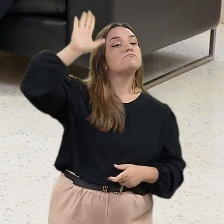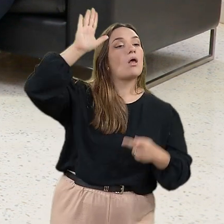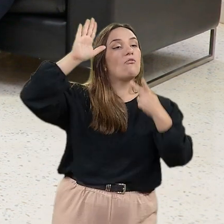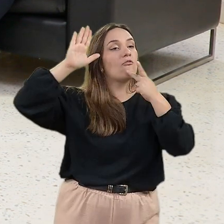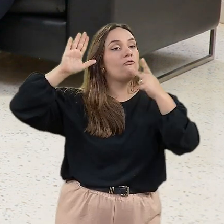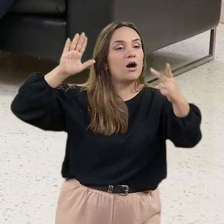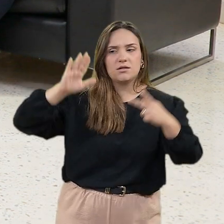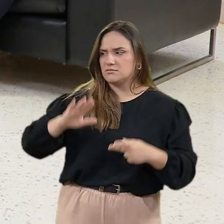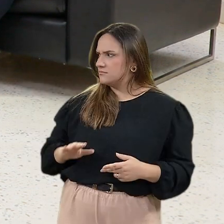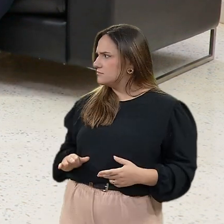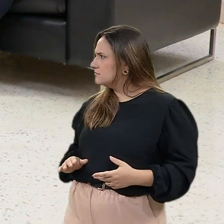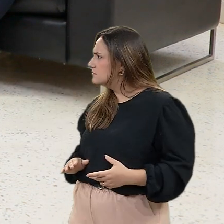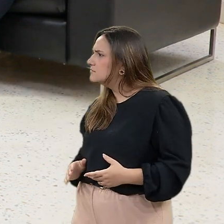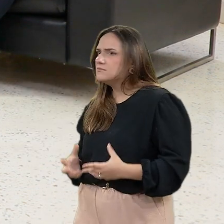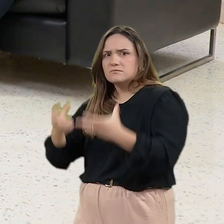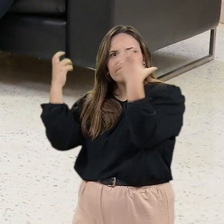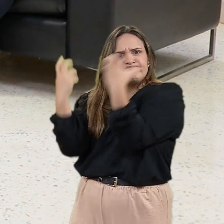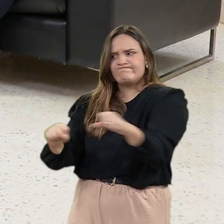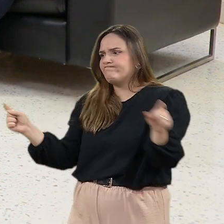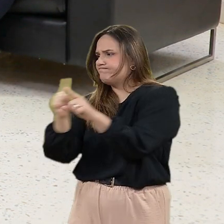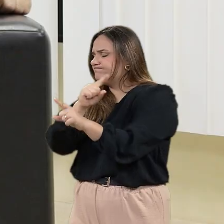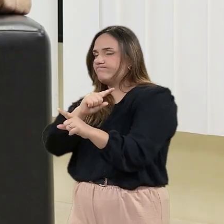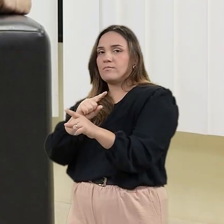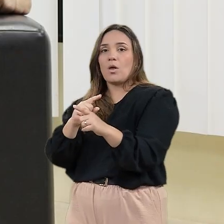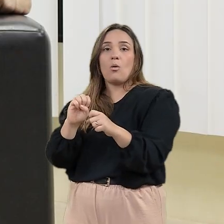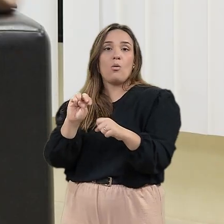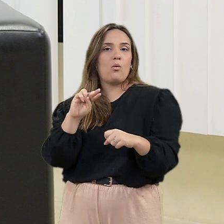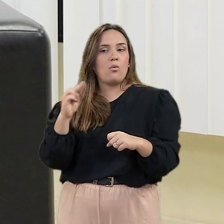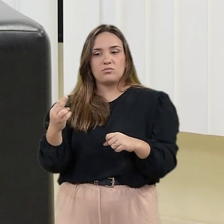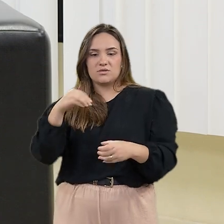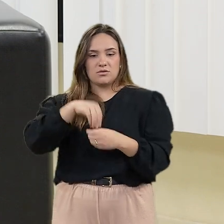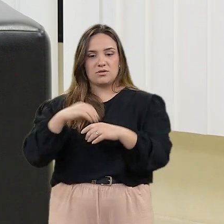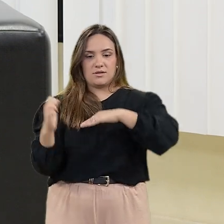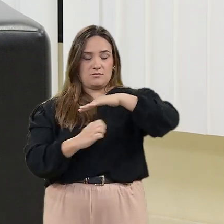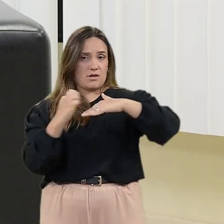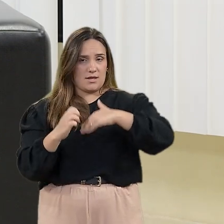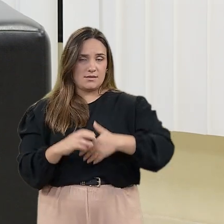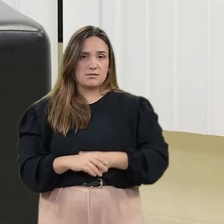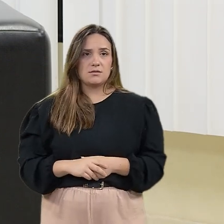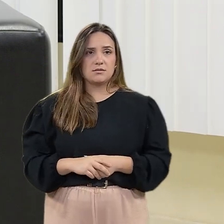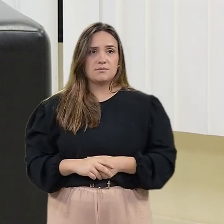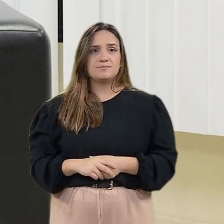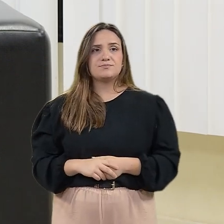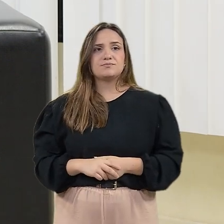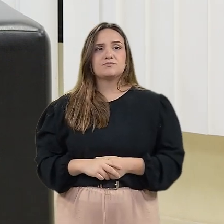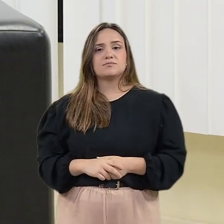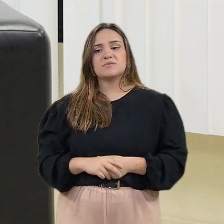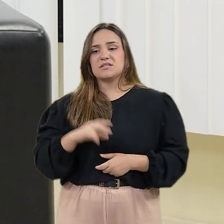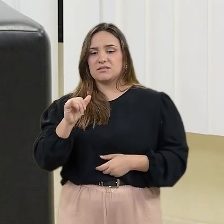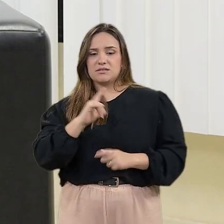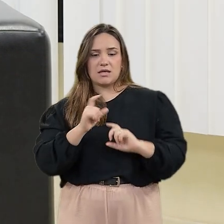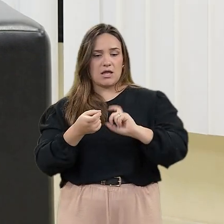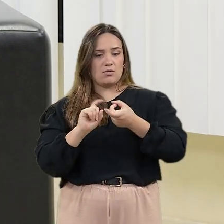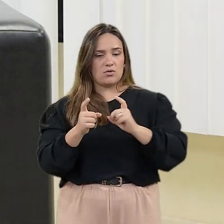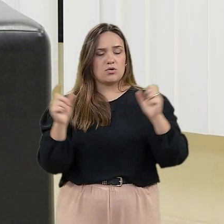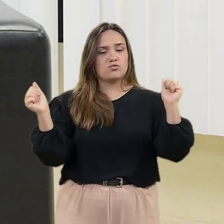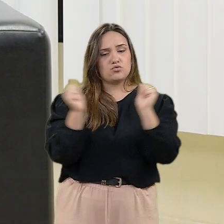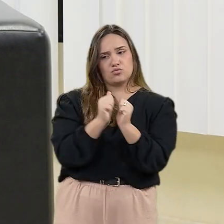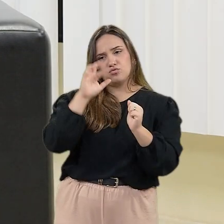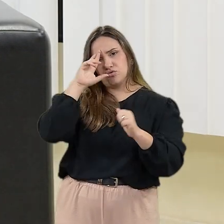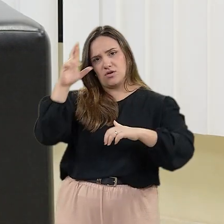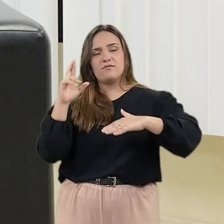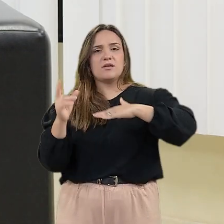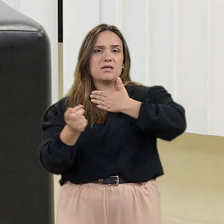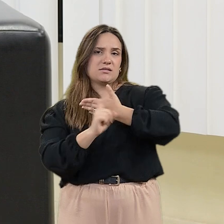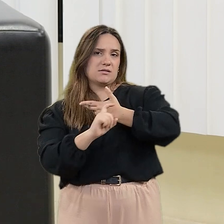gênero feminino, quando ele aceitaria vindo de alguém do gênero masculino. No mundo corporativo, muitas vezes uma reunião entre